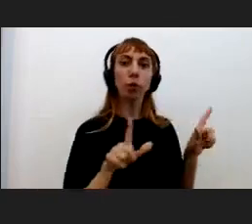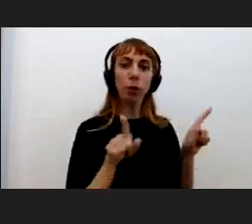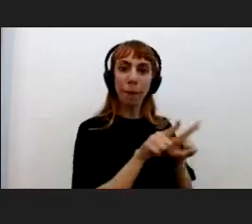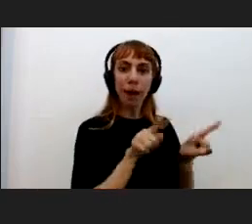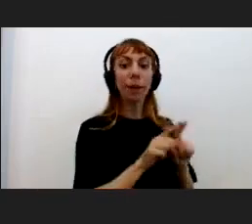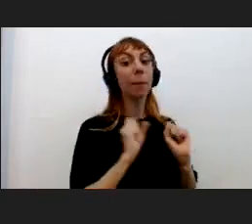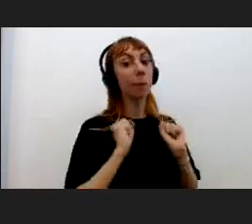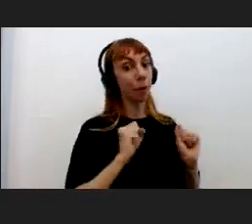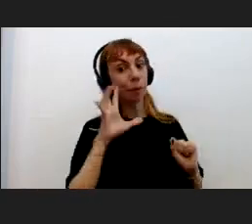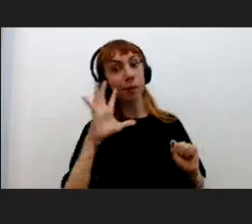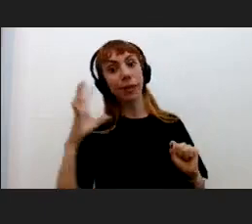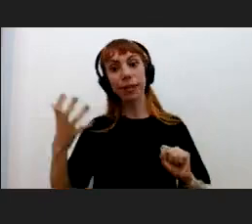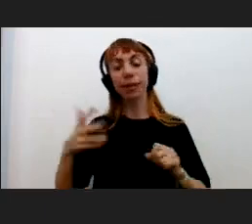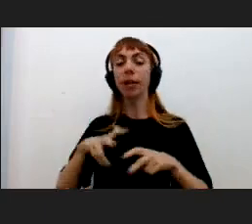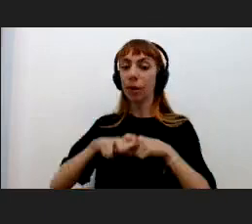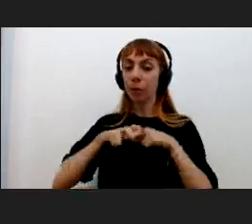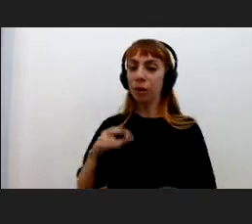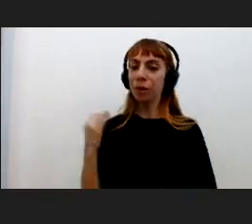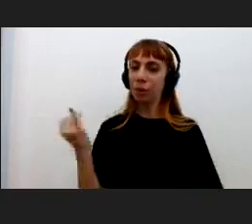disposto